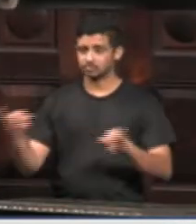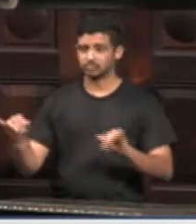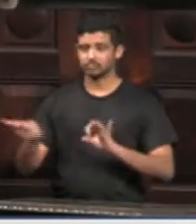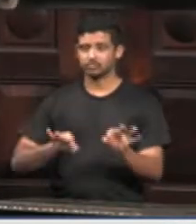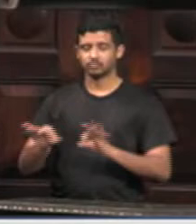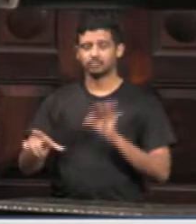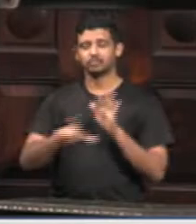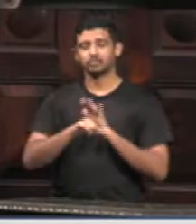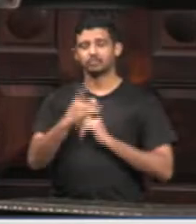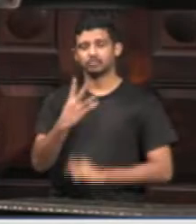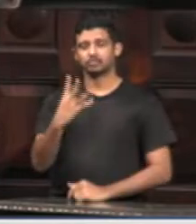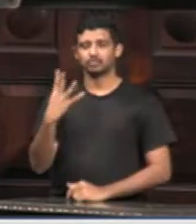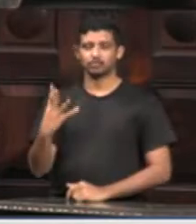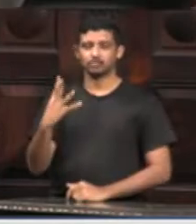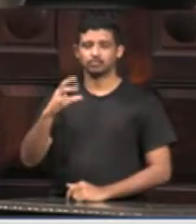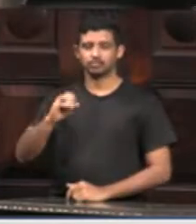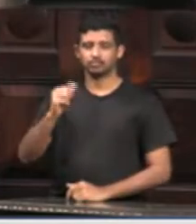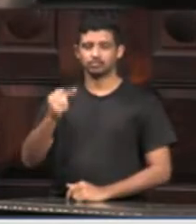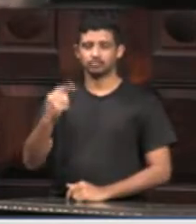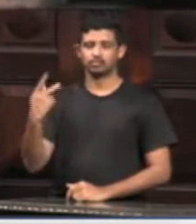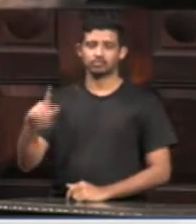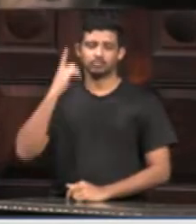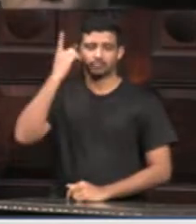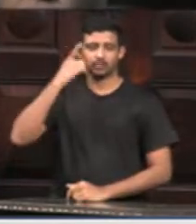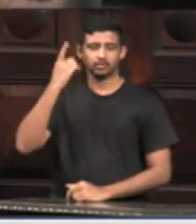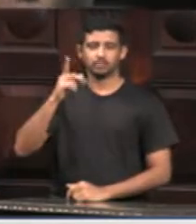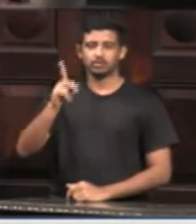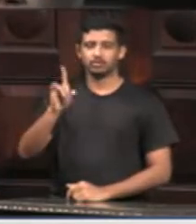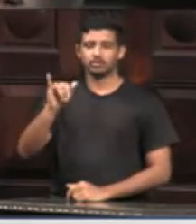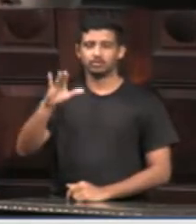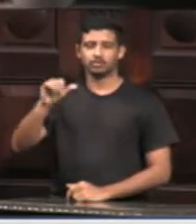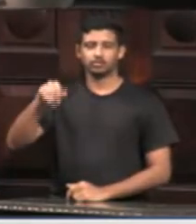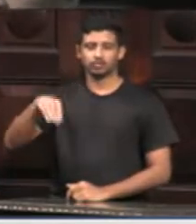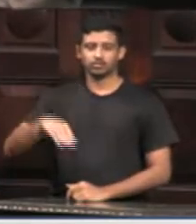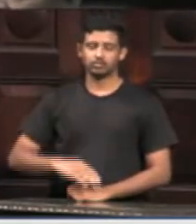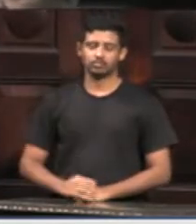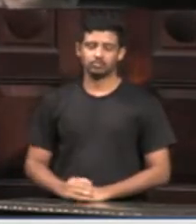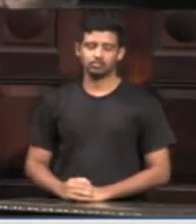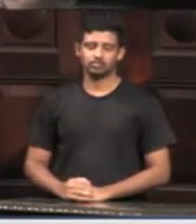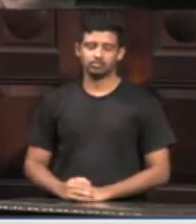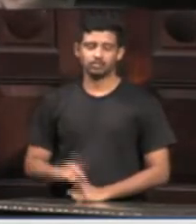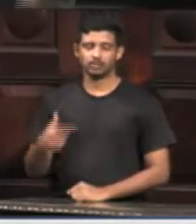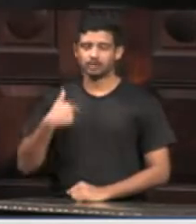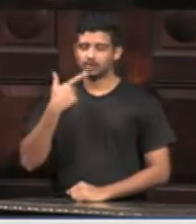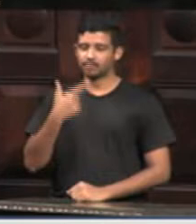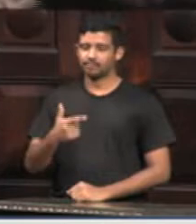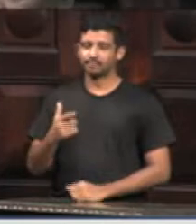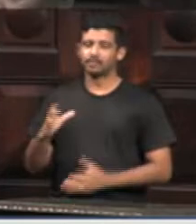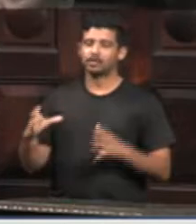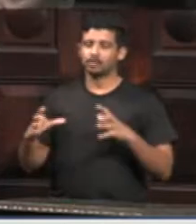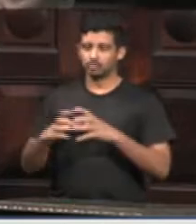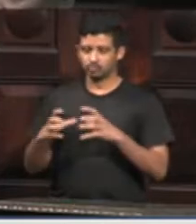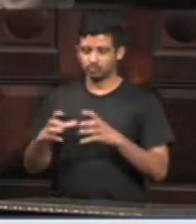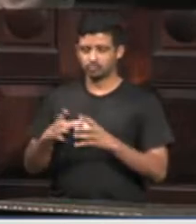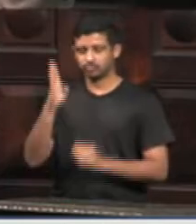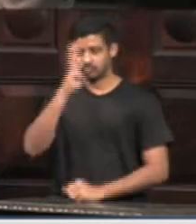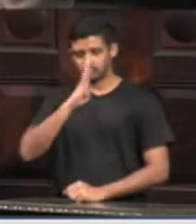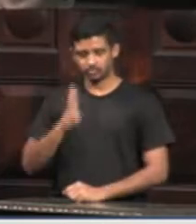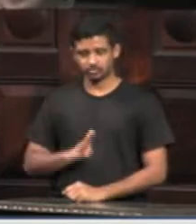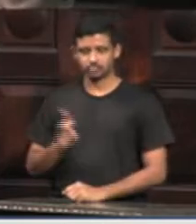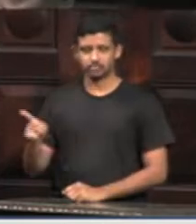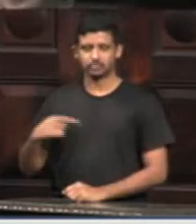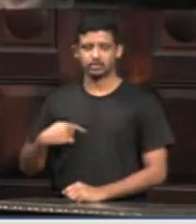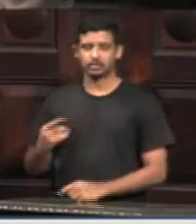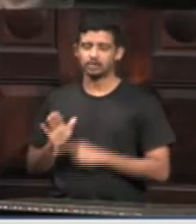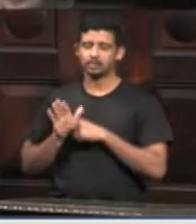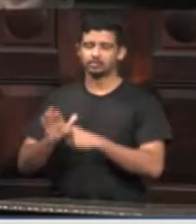de lei 3407/2017, de autoria do deputado Dica, que concede título de utilidade pública Associação Brasileira de Reabilitação e Assistência aos Cegos e